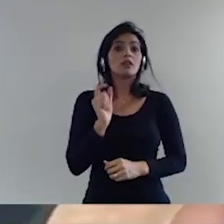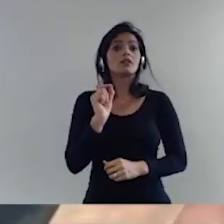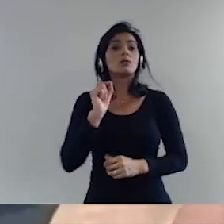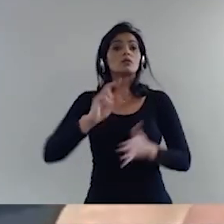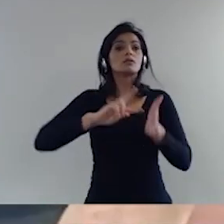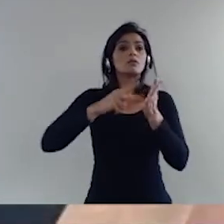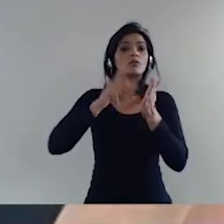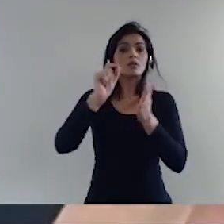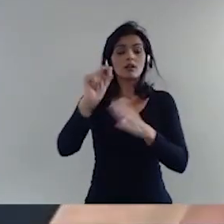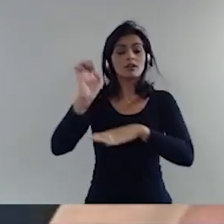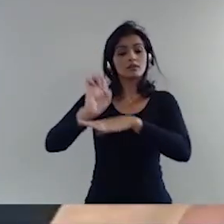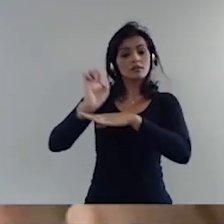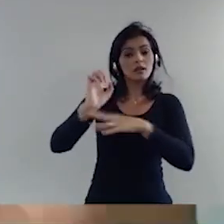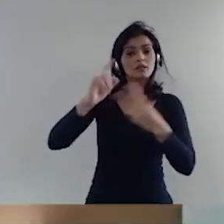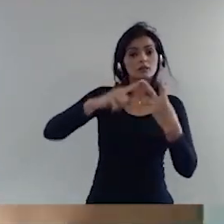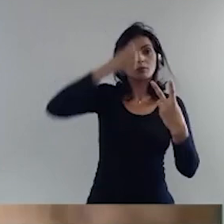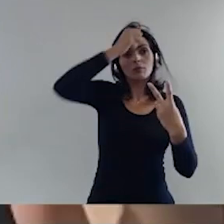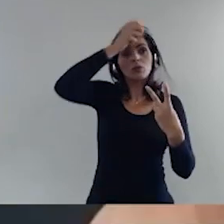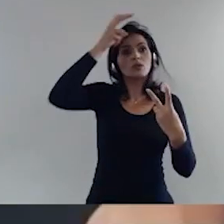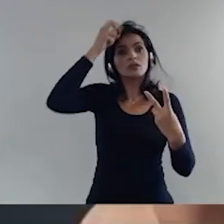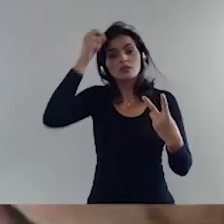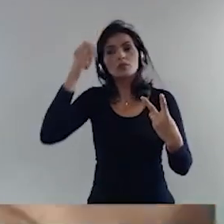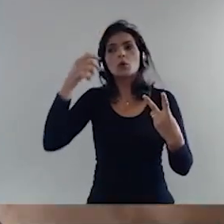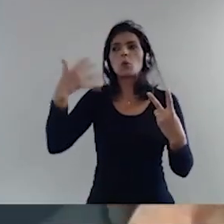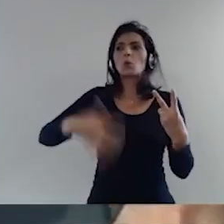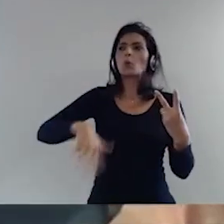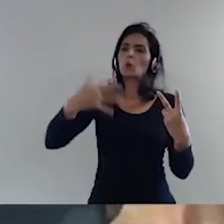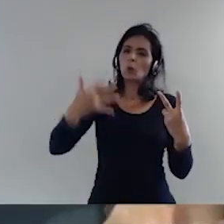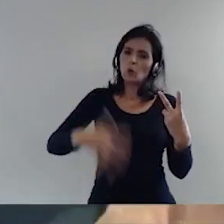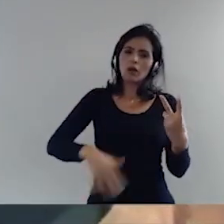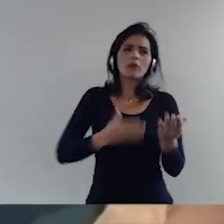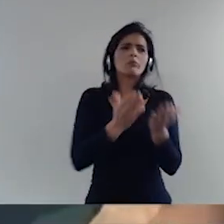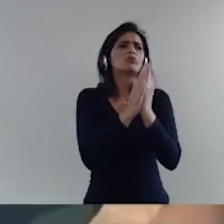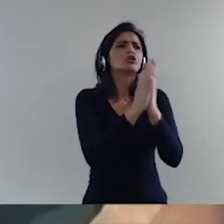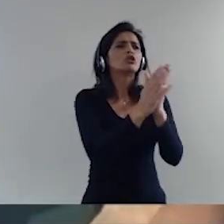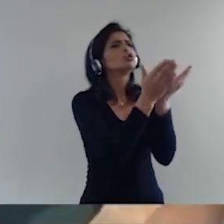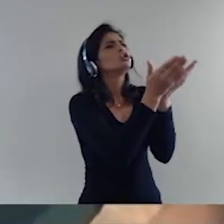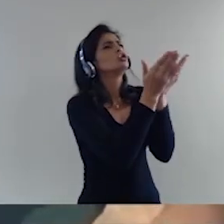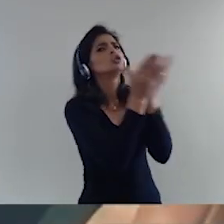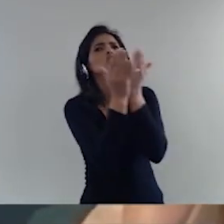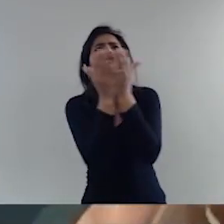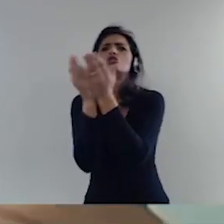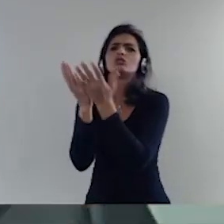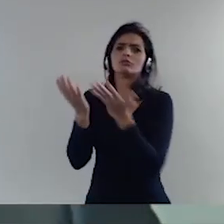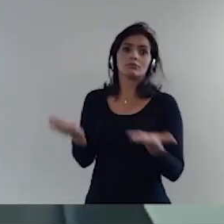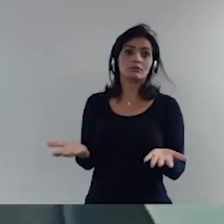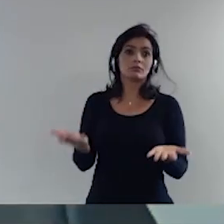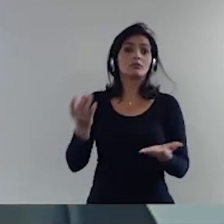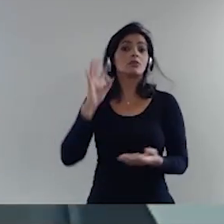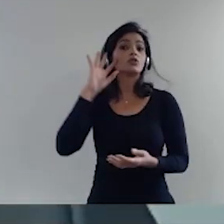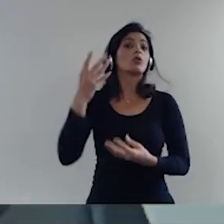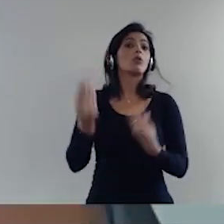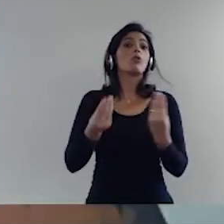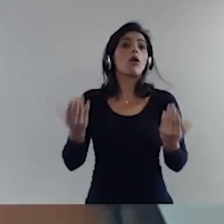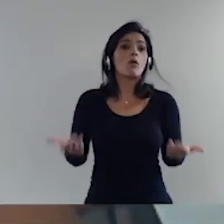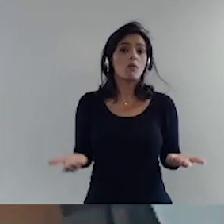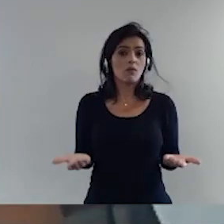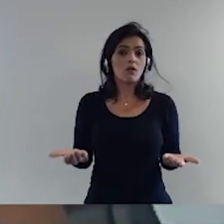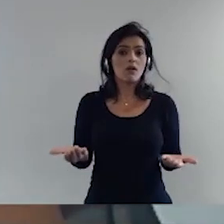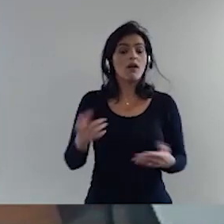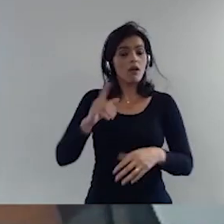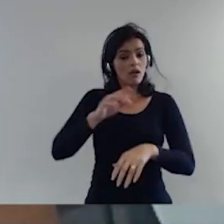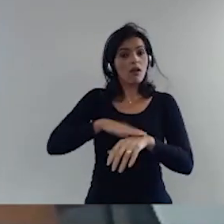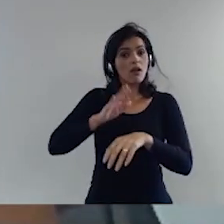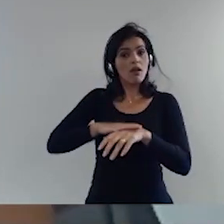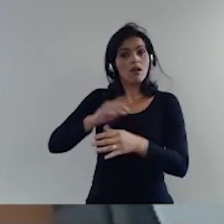e municípios estão, mais do que nunca, de pires na mão. Qual é a saída? Saída 1, aumentar